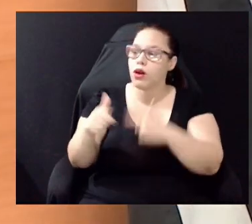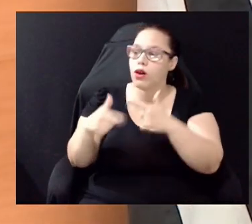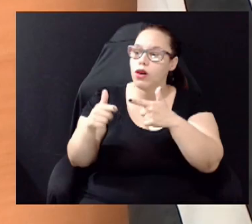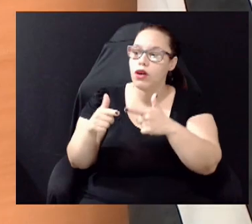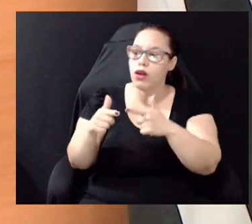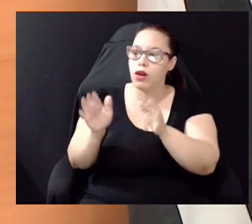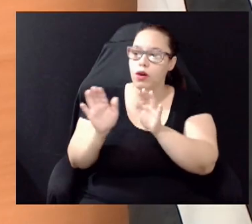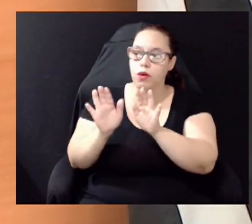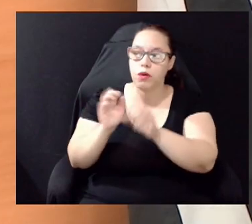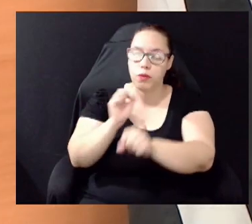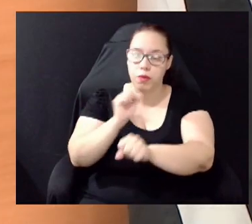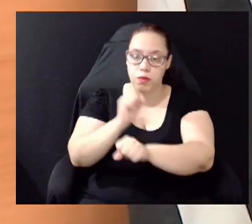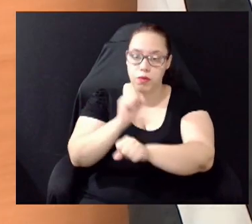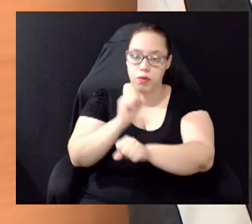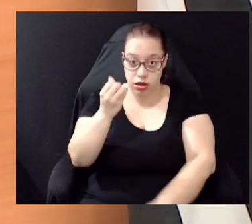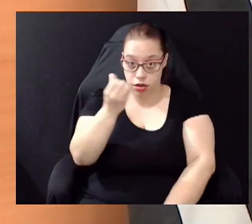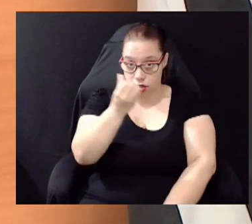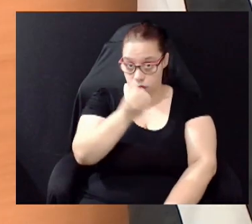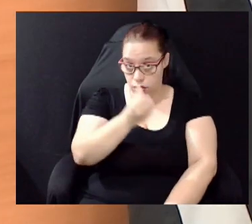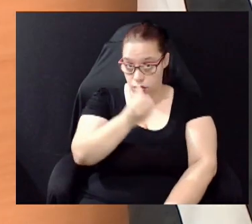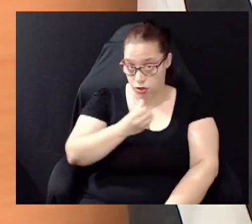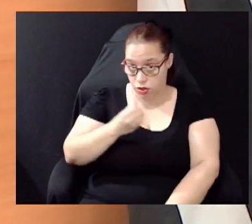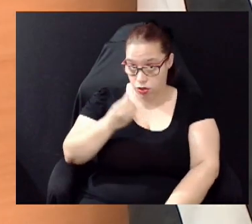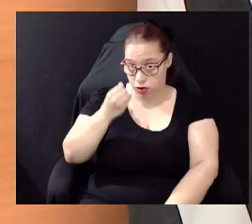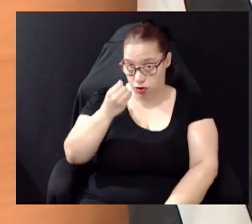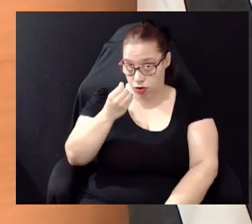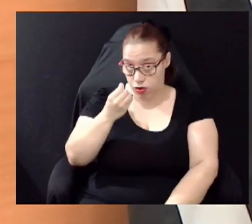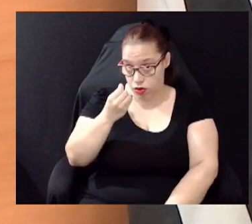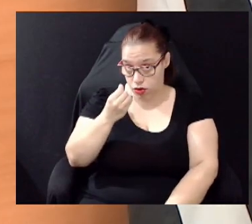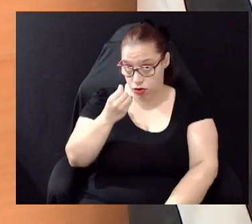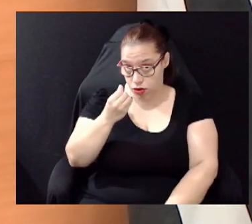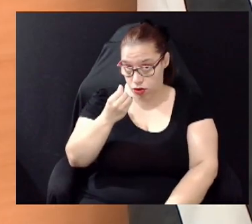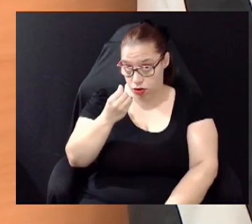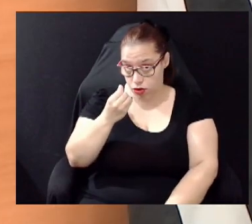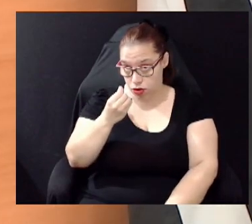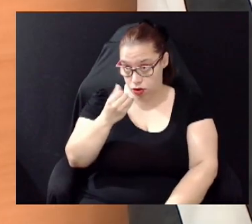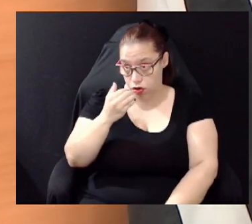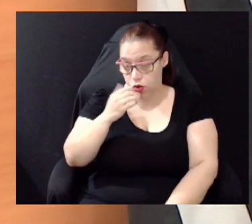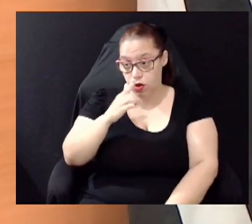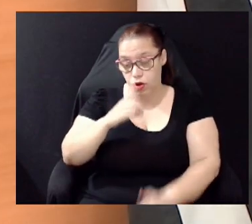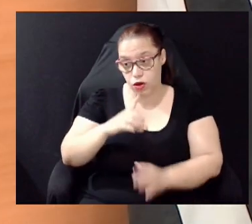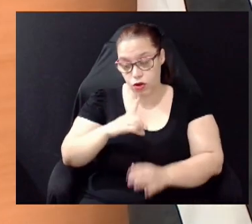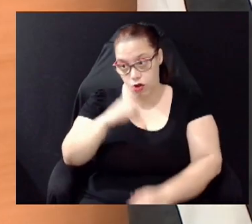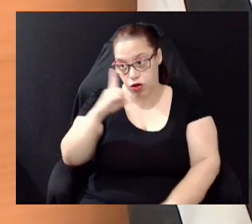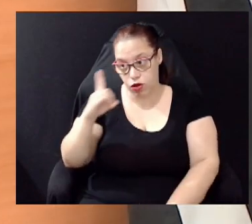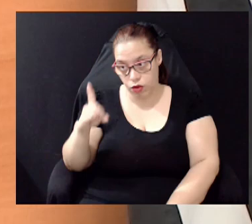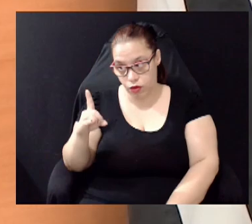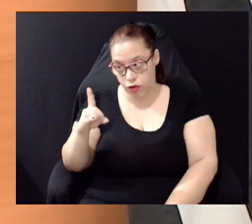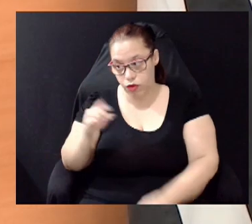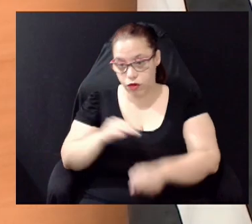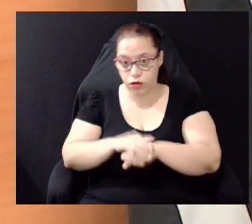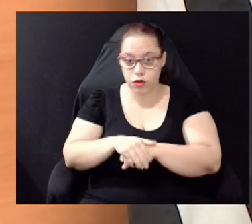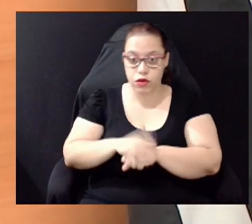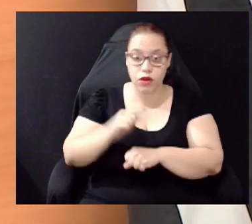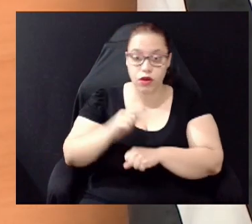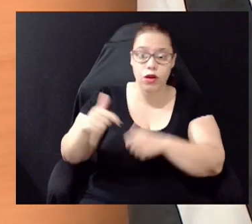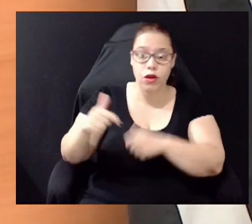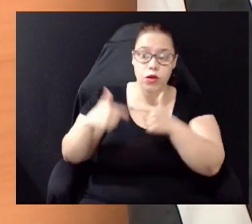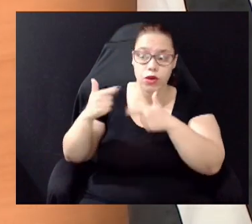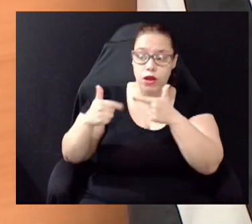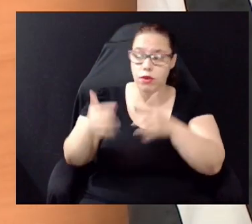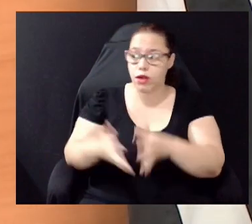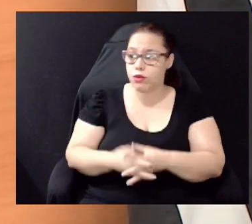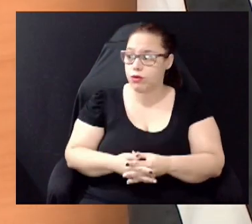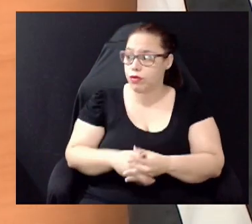6 horas, que deveria ter mais 6 de descanso, pelo menos durante o dia, e ter um descanso noturno, não, vou para outro trabalho. Eu saio de um